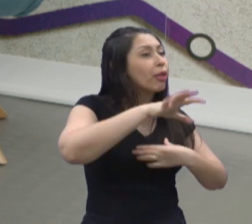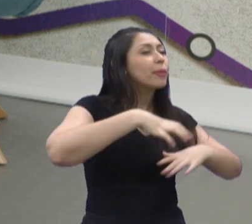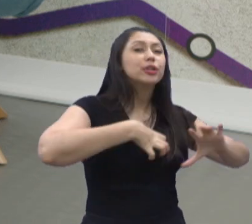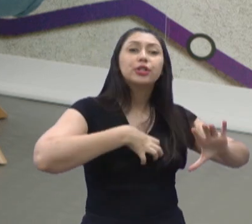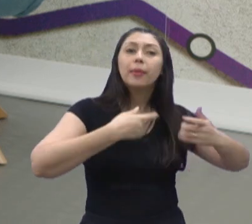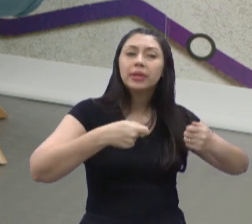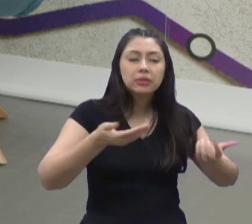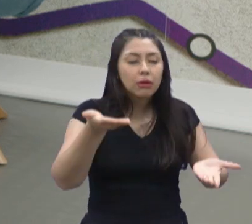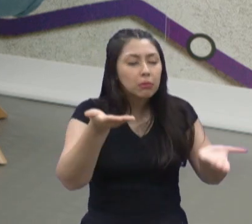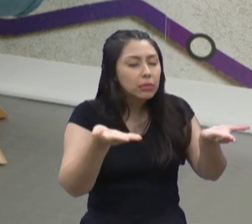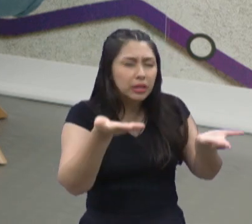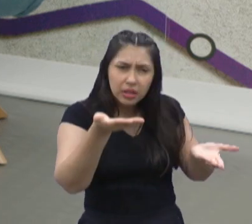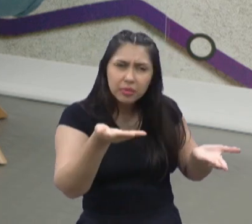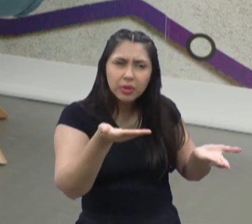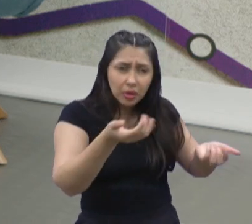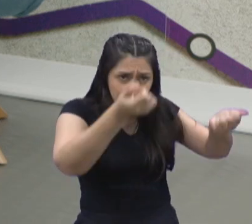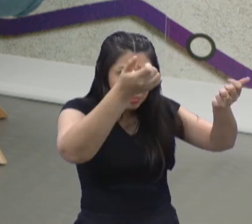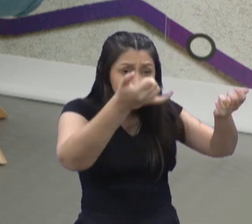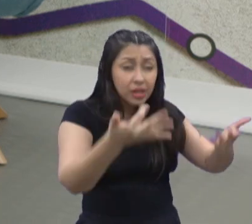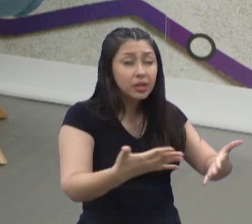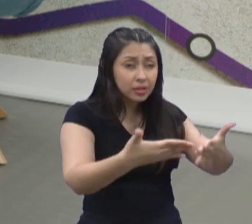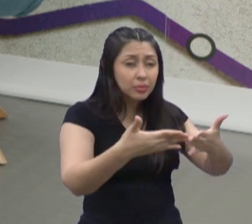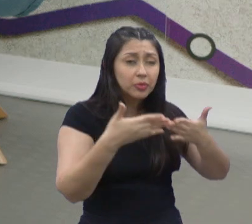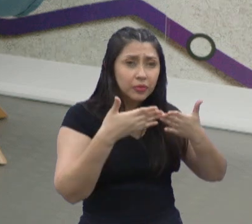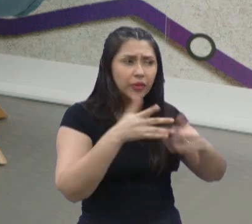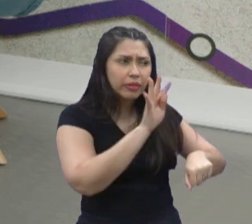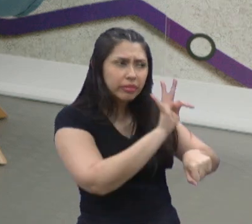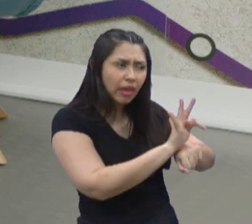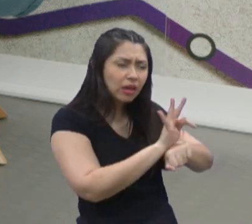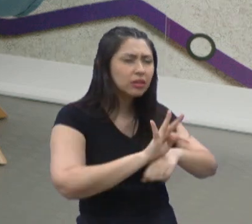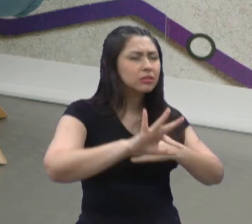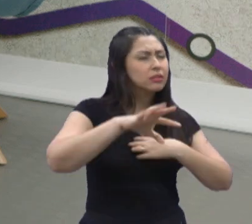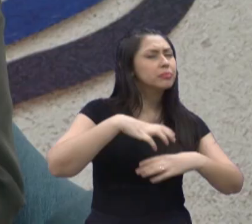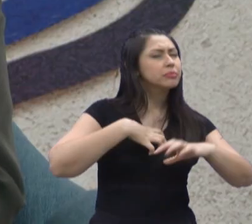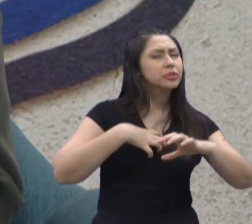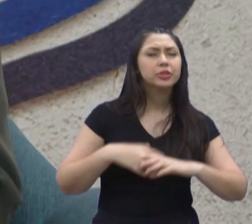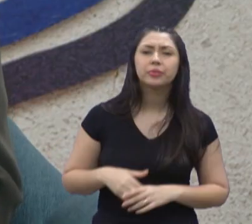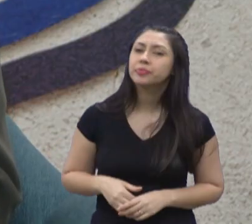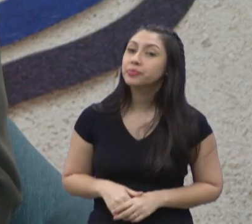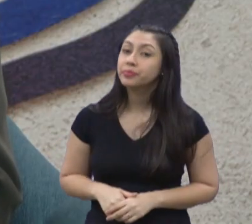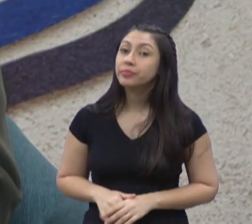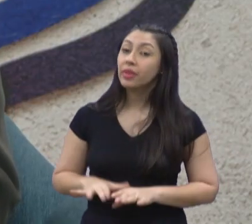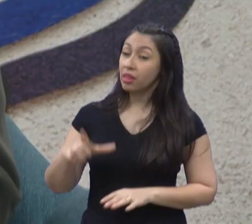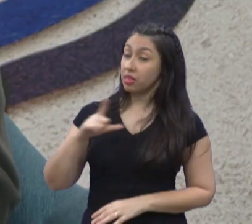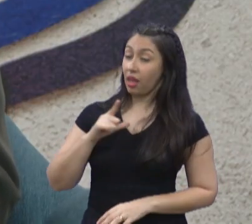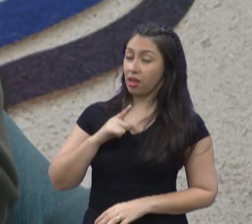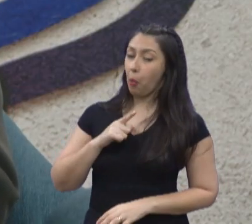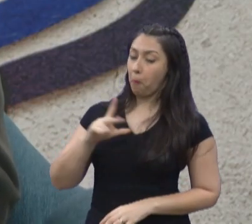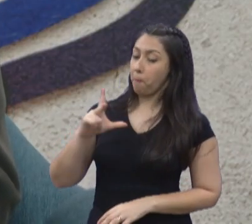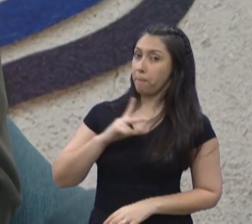equilíbrio entre os dois. Queria que você falasse um pouquinho sobre isso também, dessa questão da técnica, da empatia. Tem um lado pessoal, ser humano, que